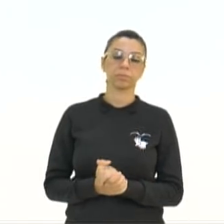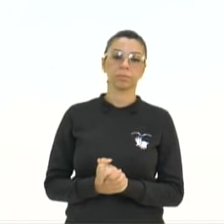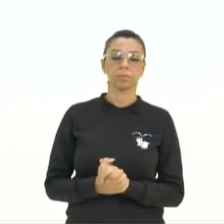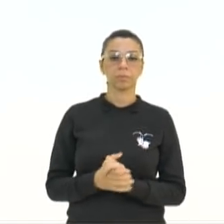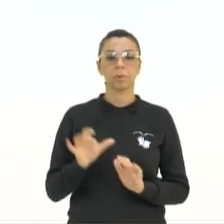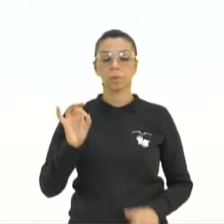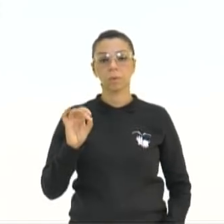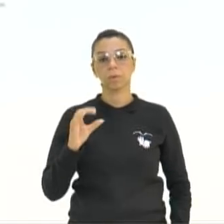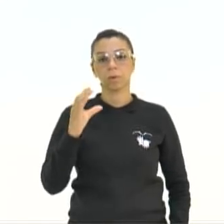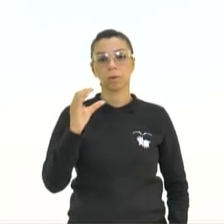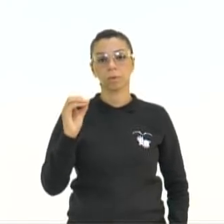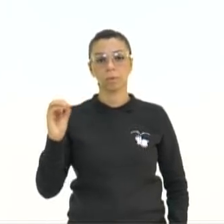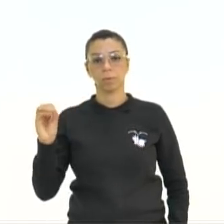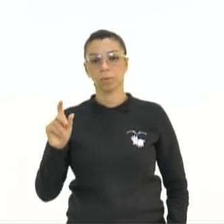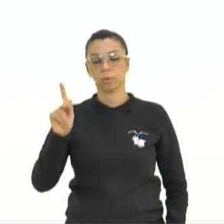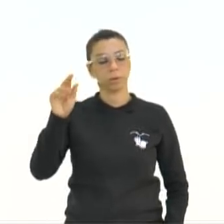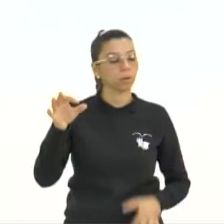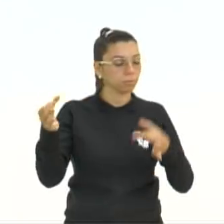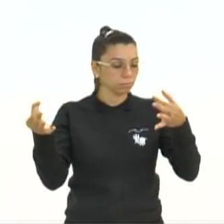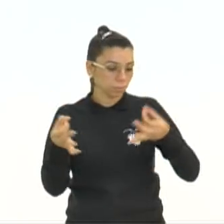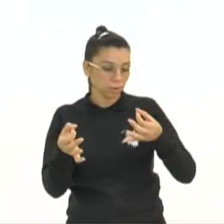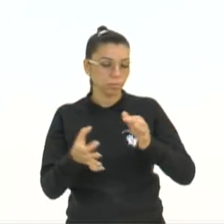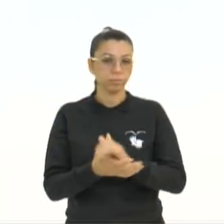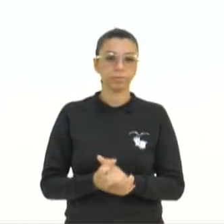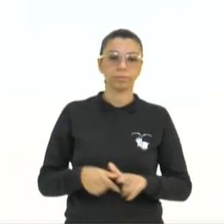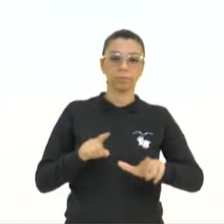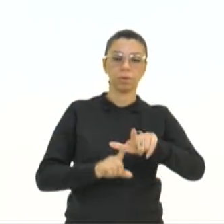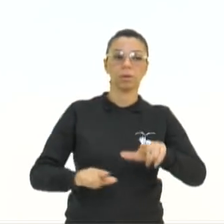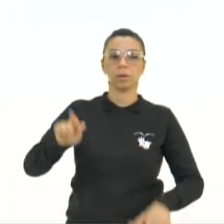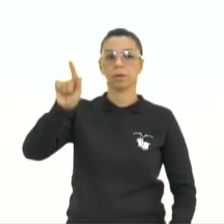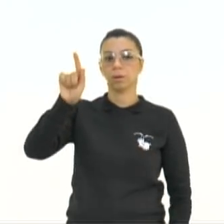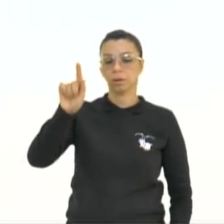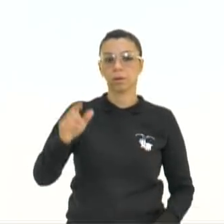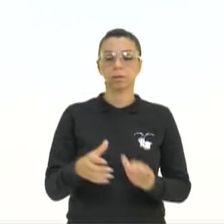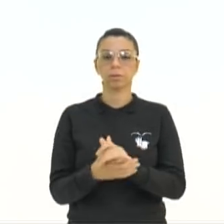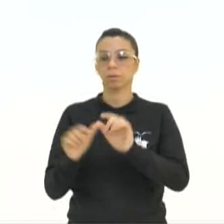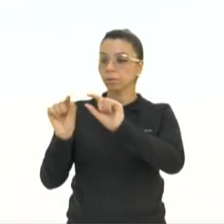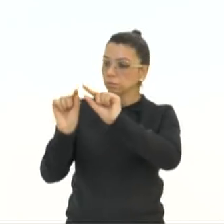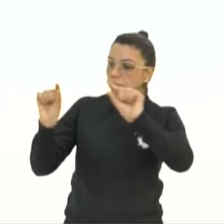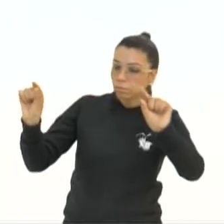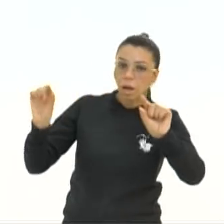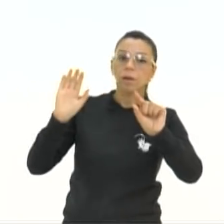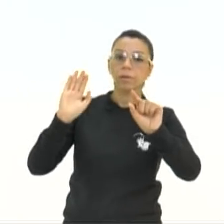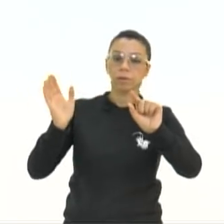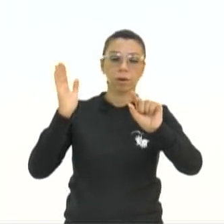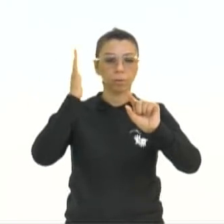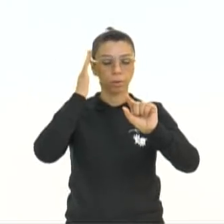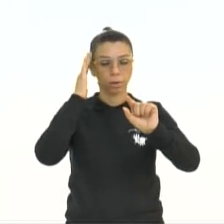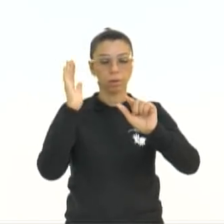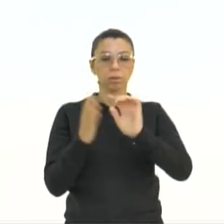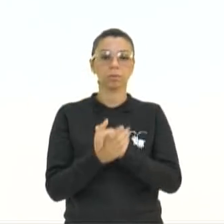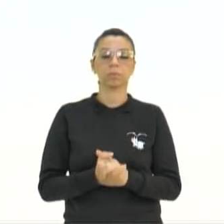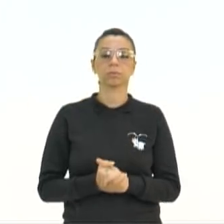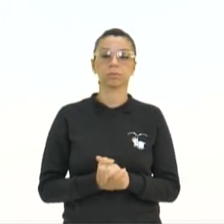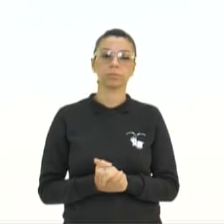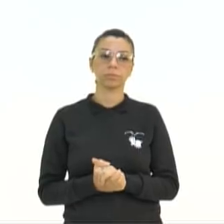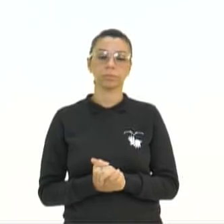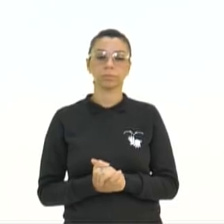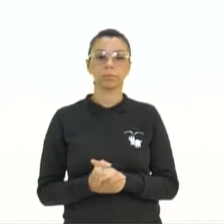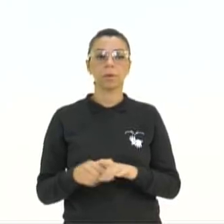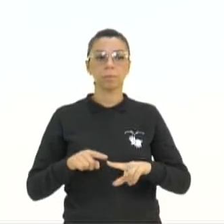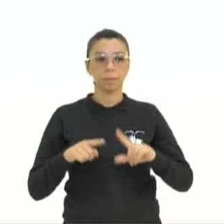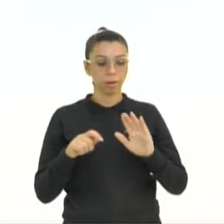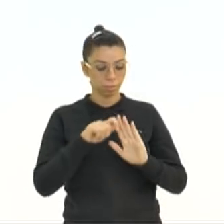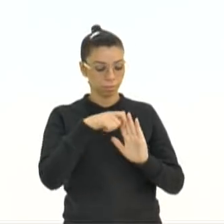tá ótimo. E a letra G? Take out the garbage, né? Essa é a expressão que a gente já tinha visto, tirar o lixo. Mas no texto a